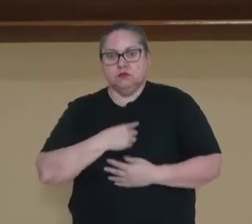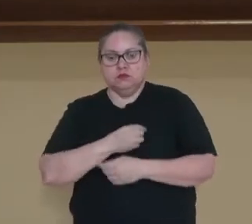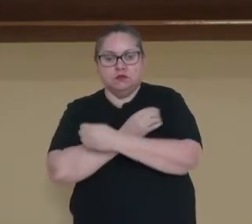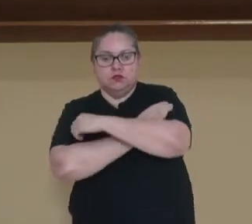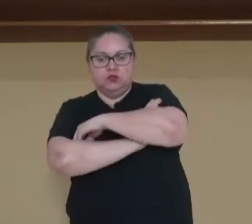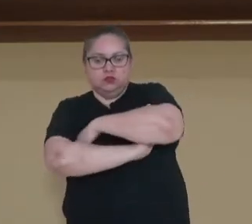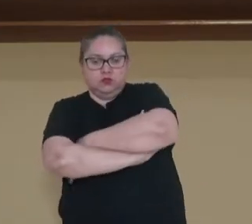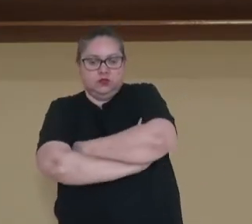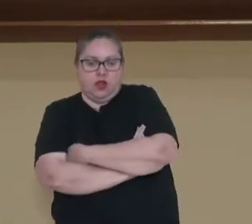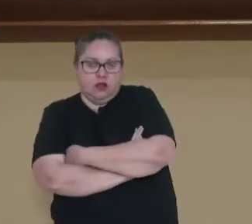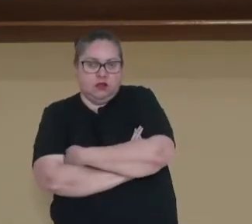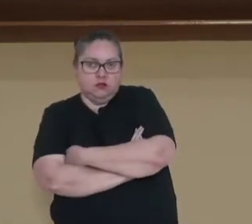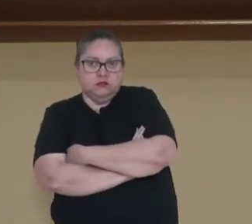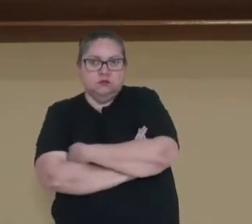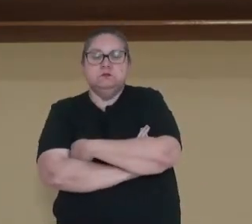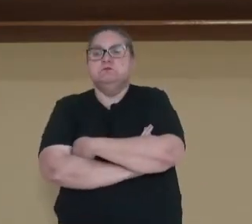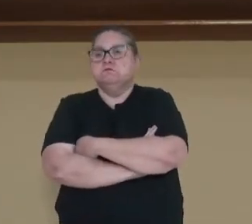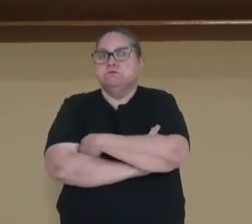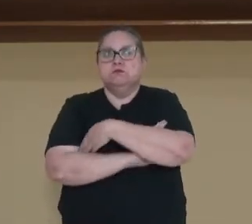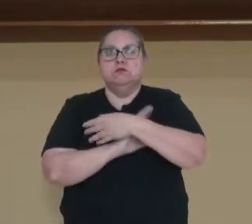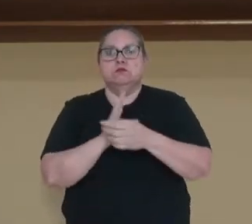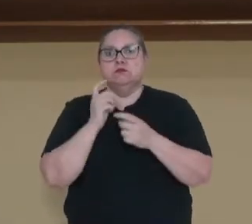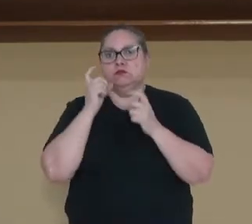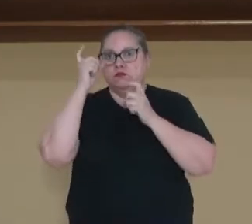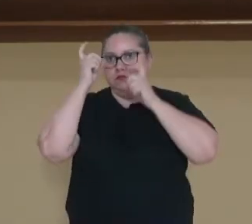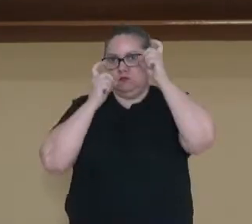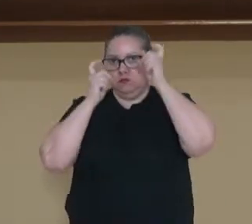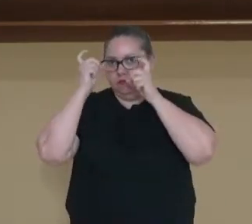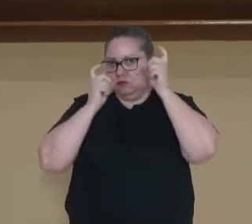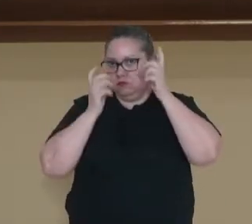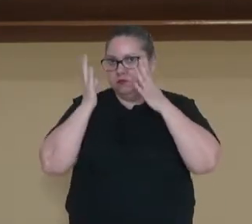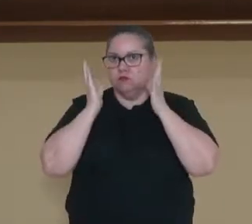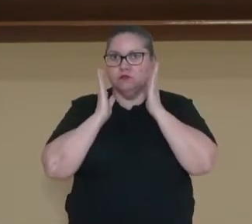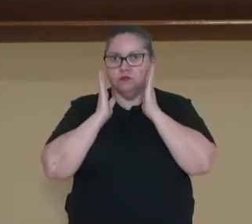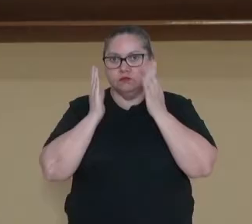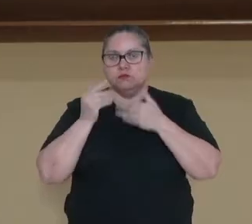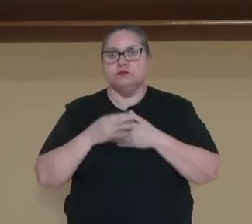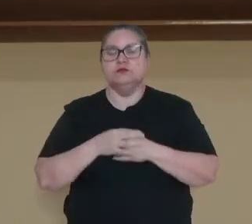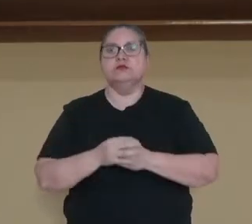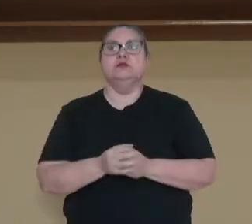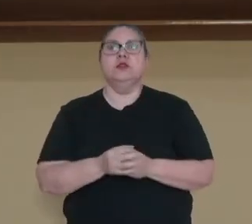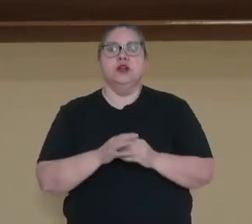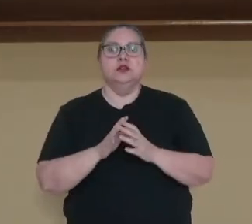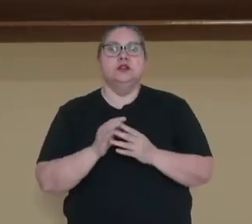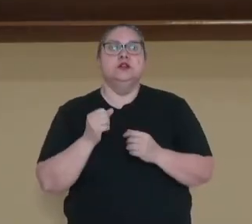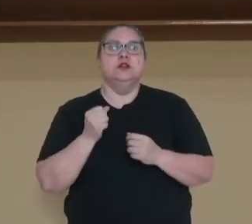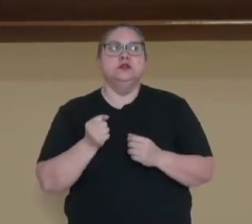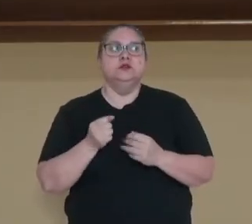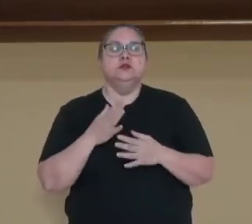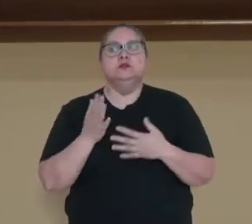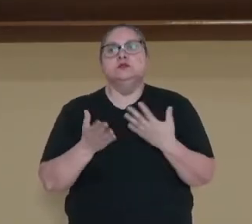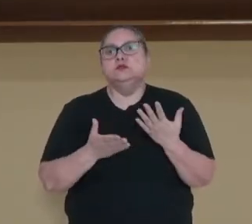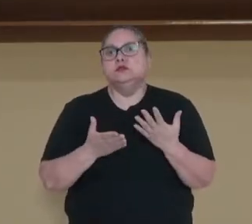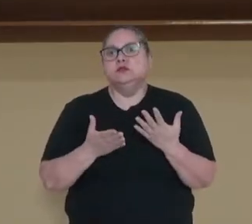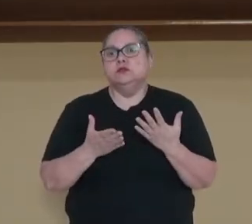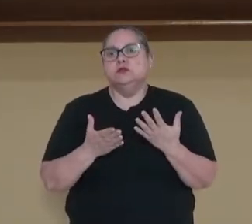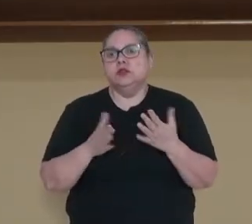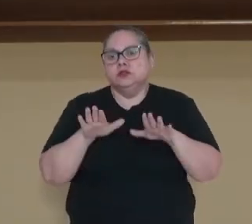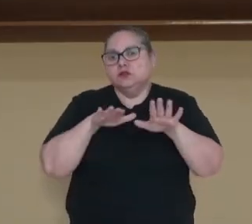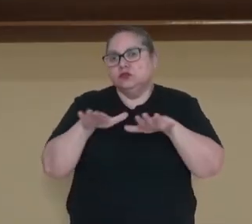postura, braço cruzado, por exemplo, e expressões faciais, tá? Ou seja,